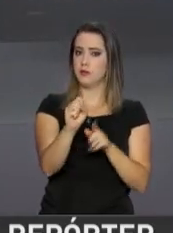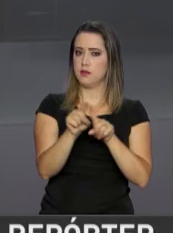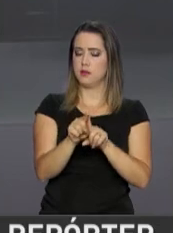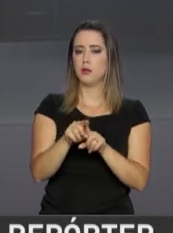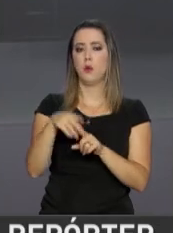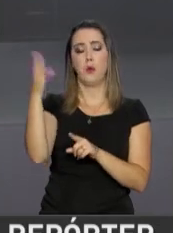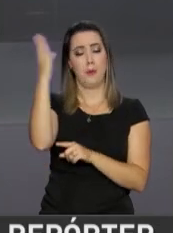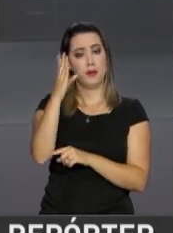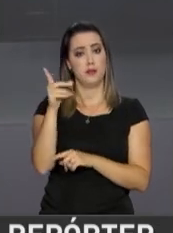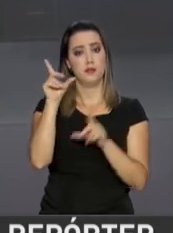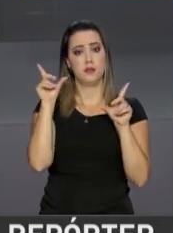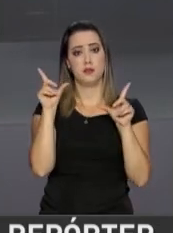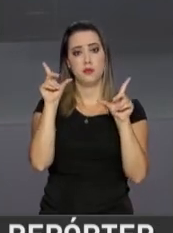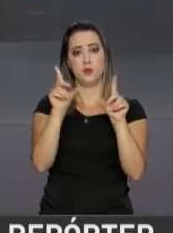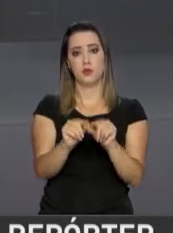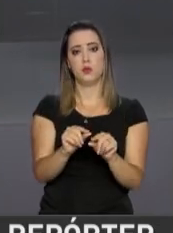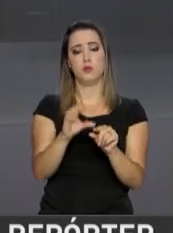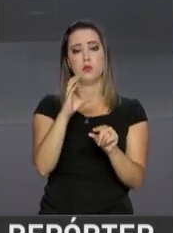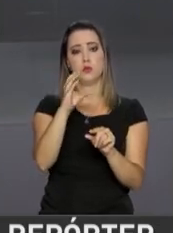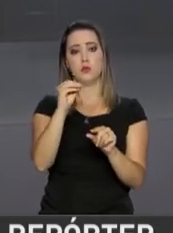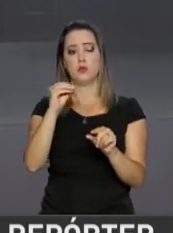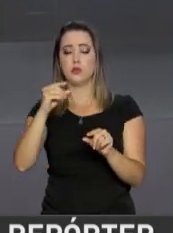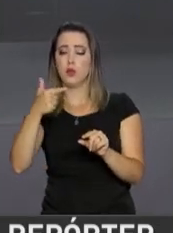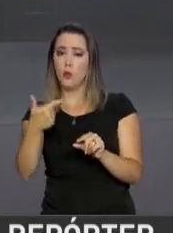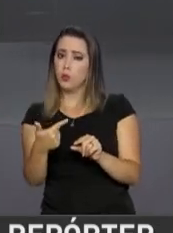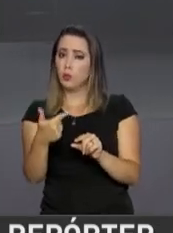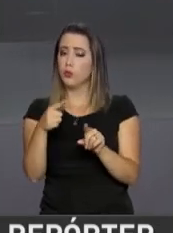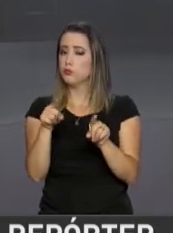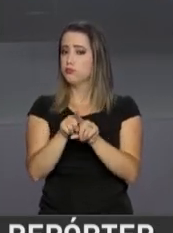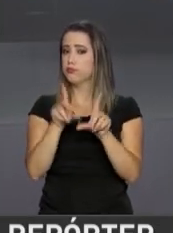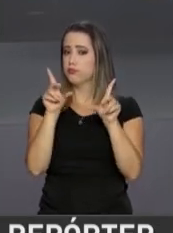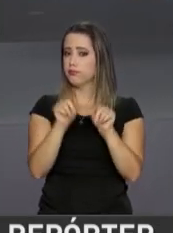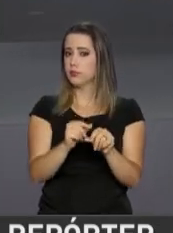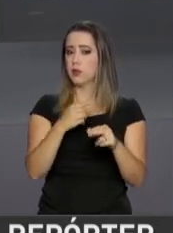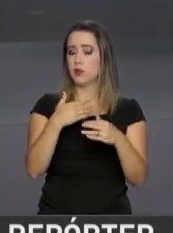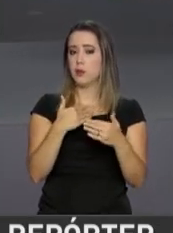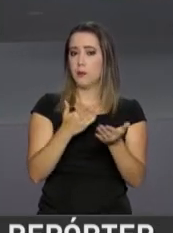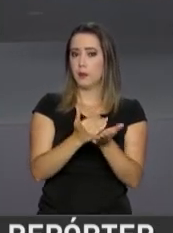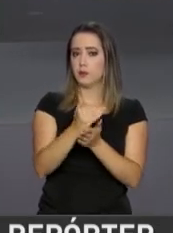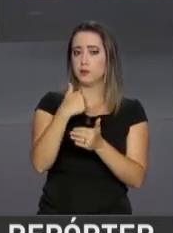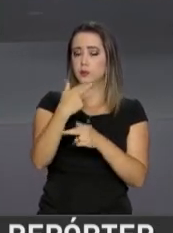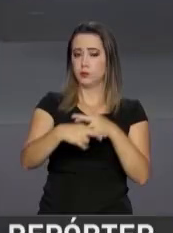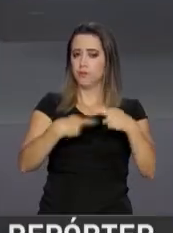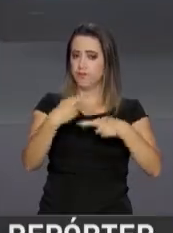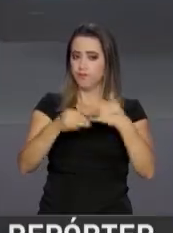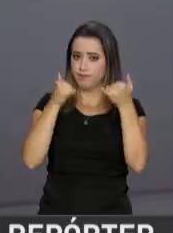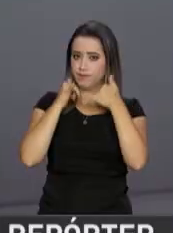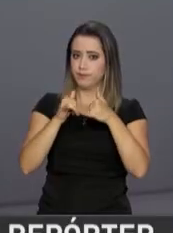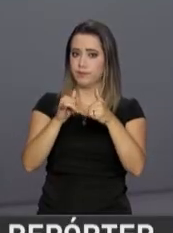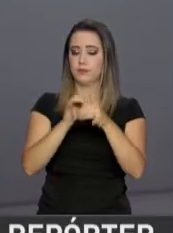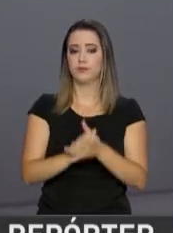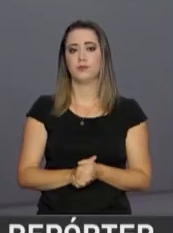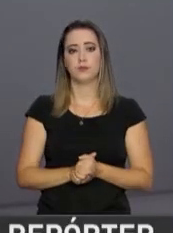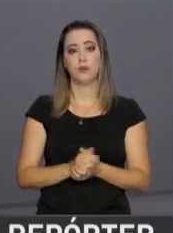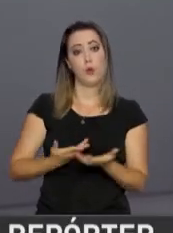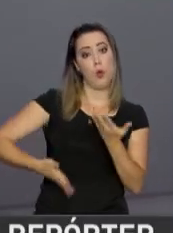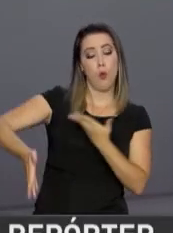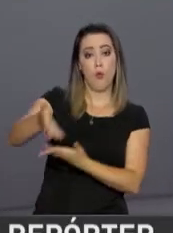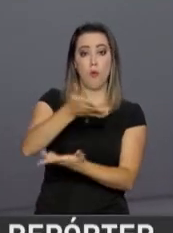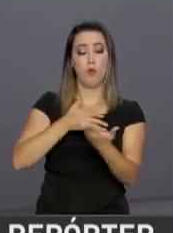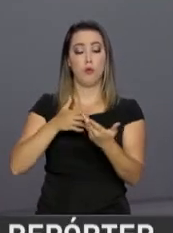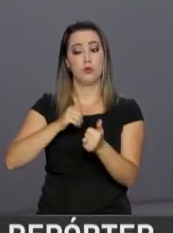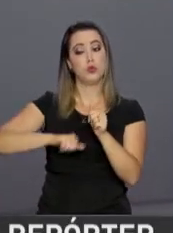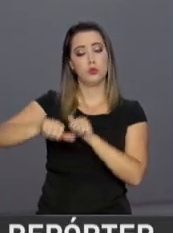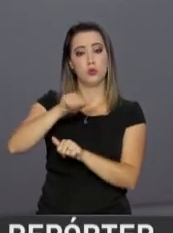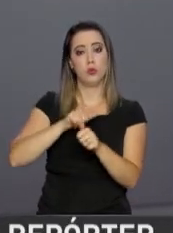emite menos co2 devido à maior presença de fontes renováveis na matriz energética o fluxo cambial